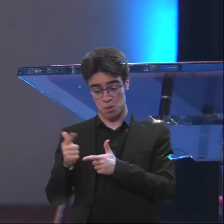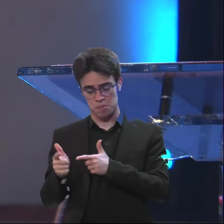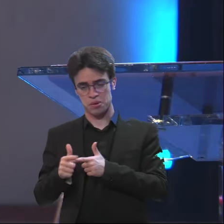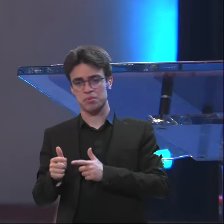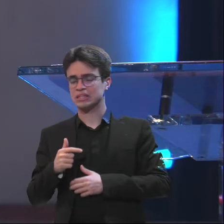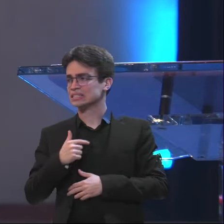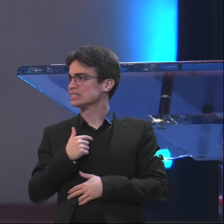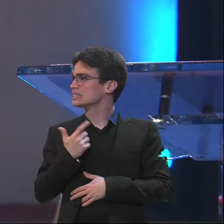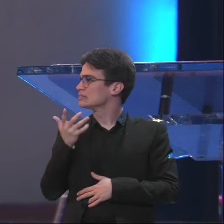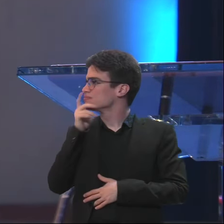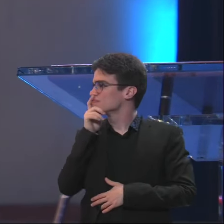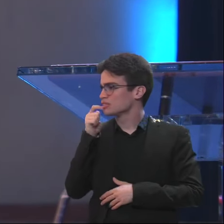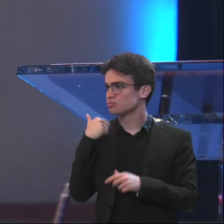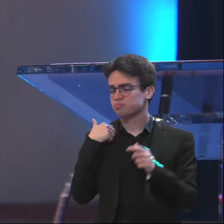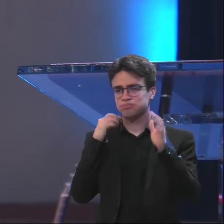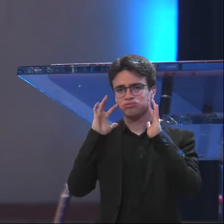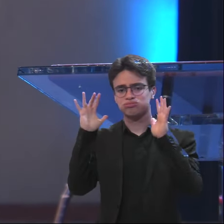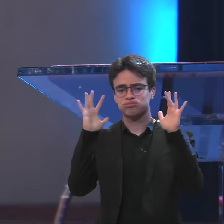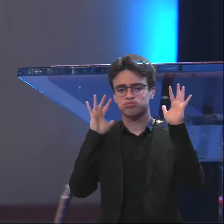num monte de possibilidades.